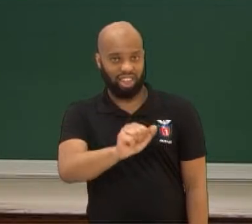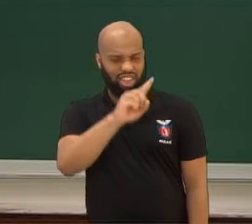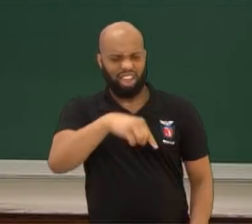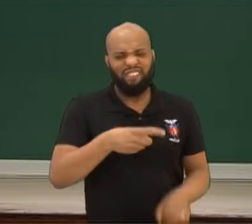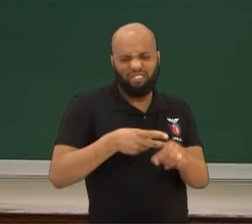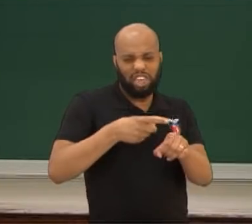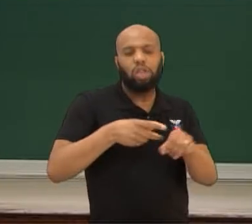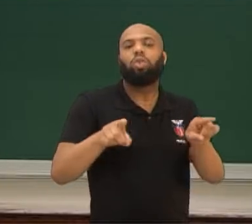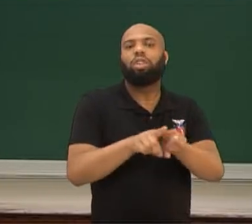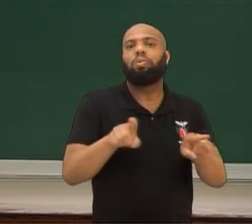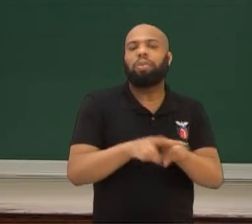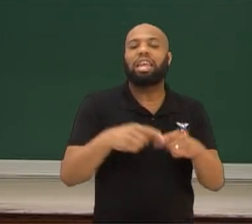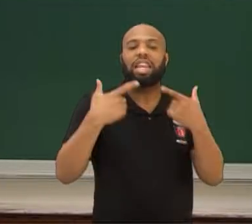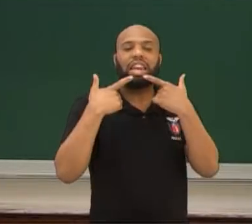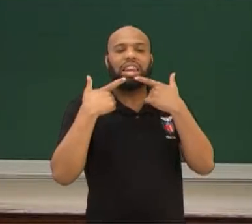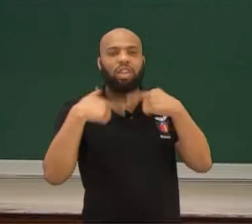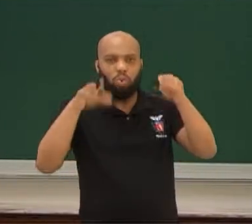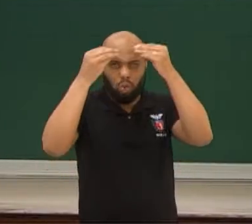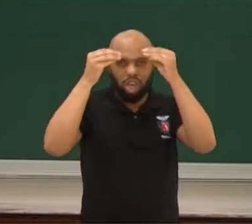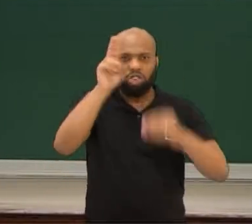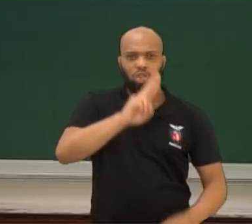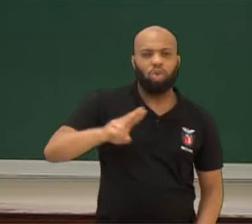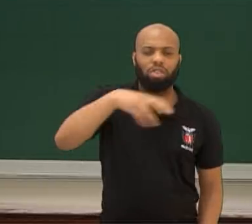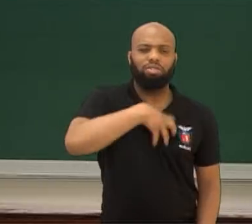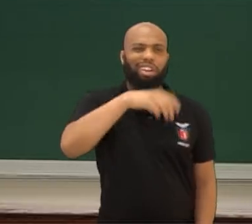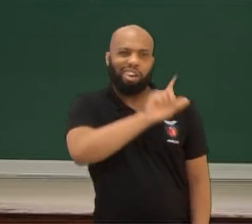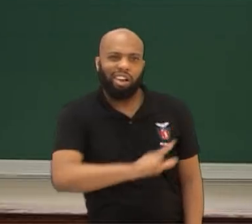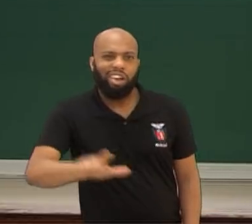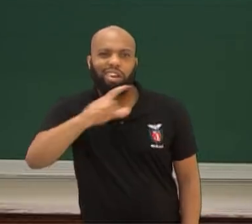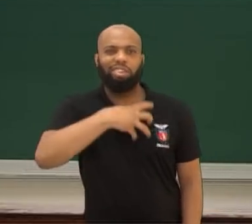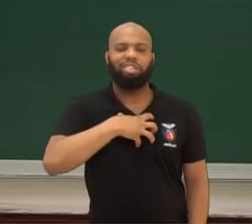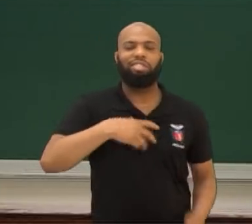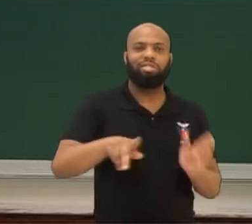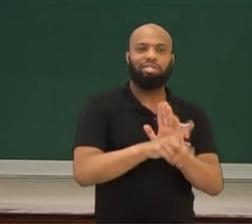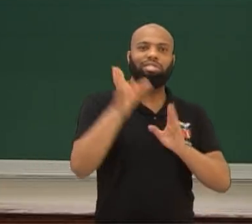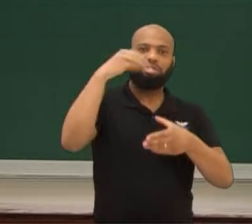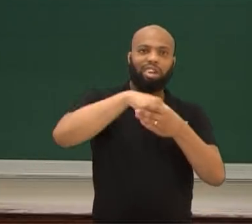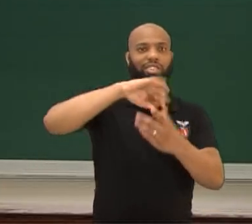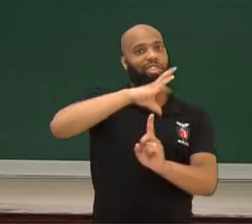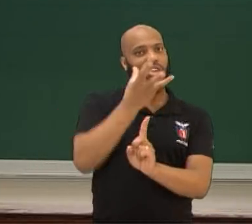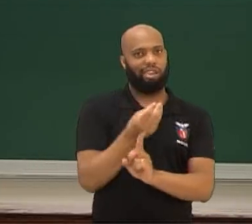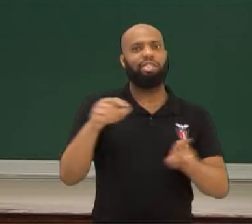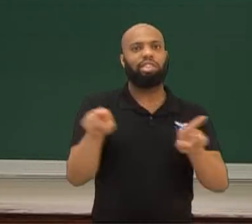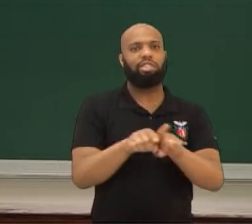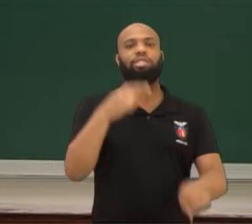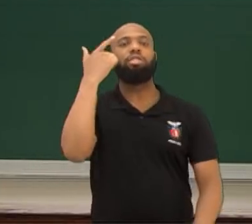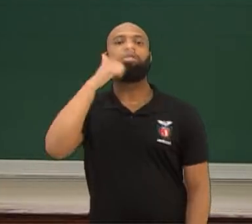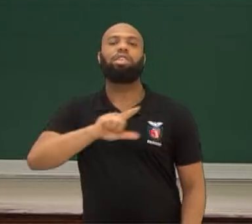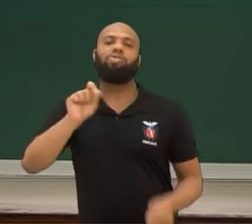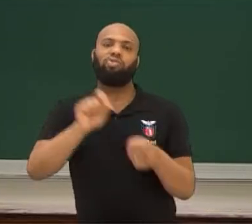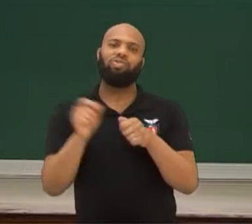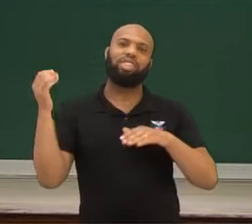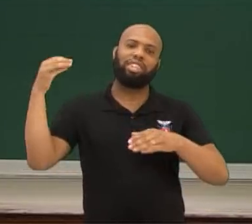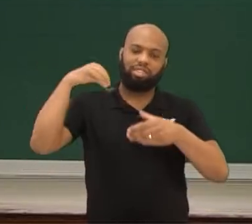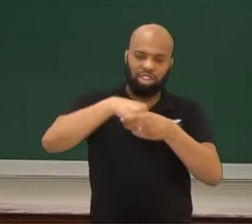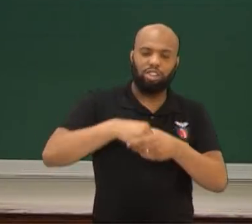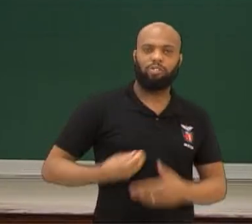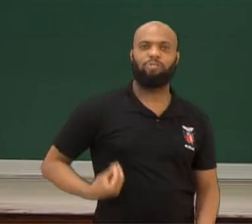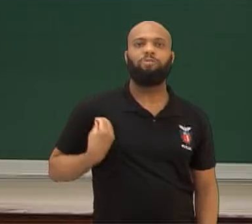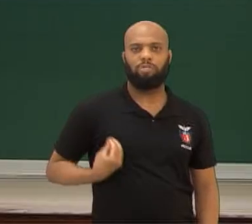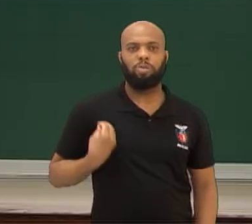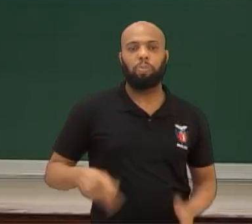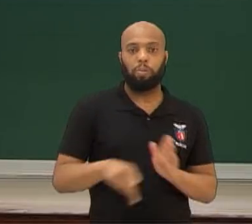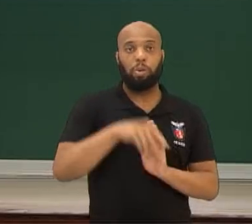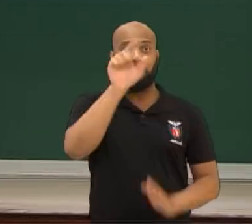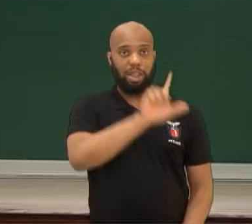ele adota para tornar essa obra literária, né, no campo artístico mesmo, para fazer realmente parte da nossa literatura